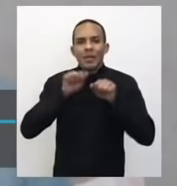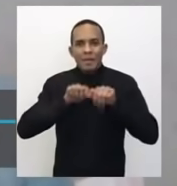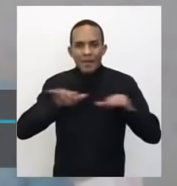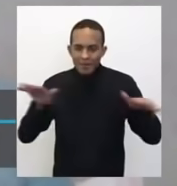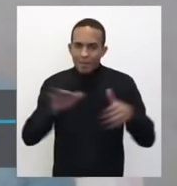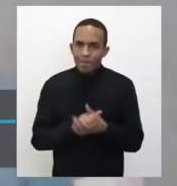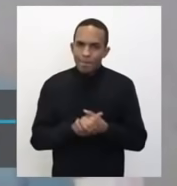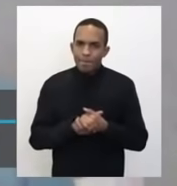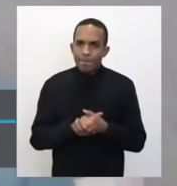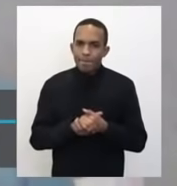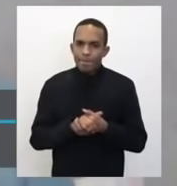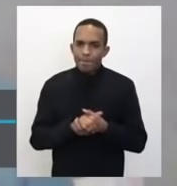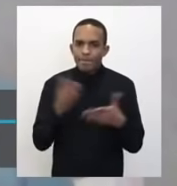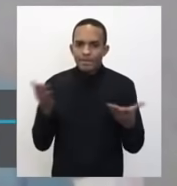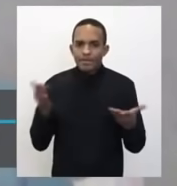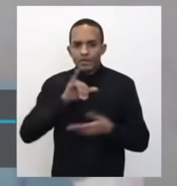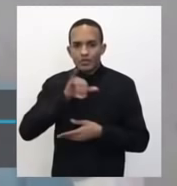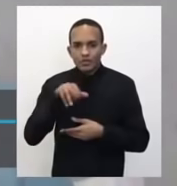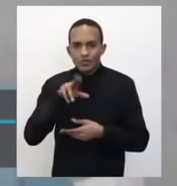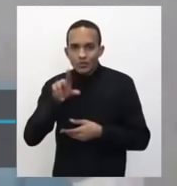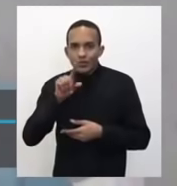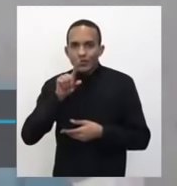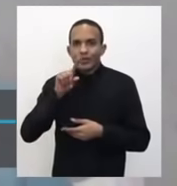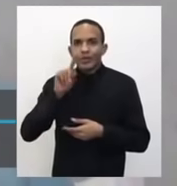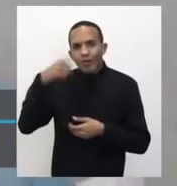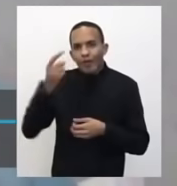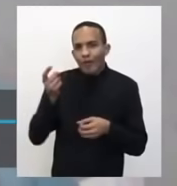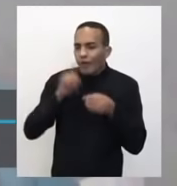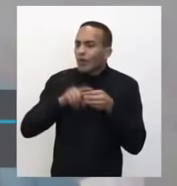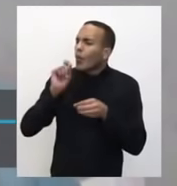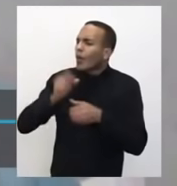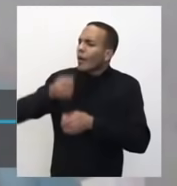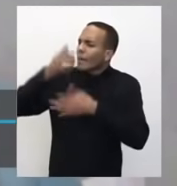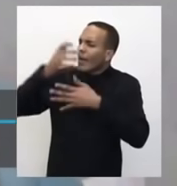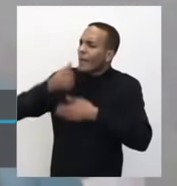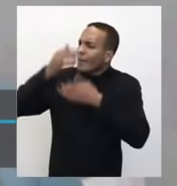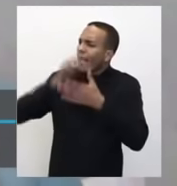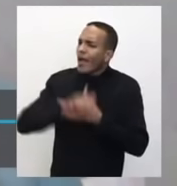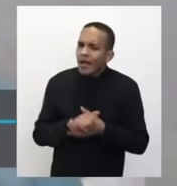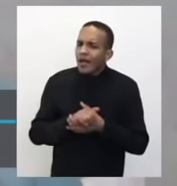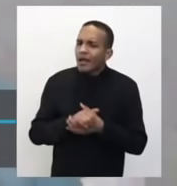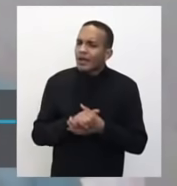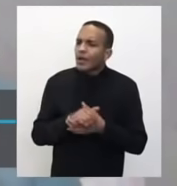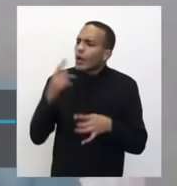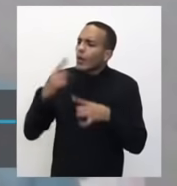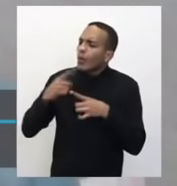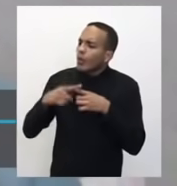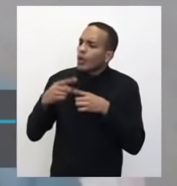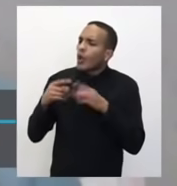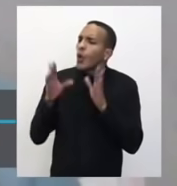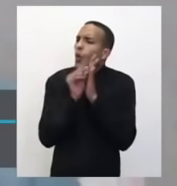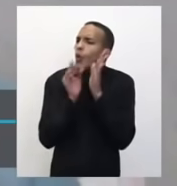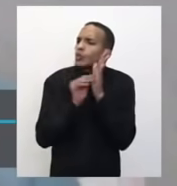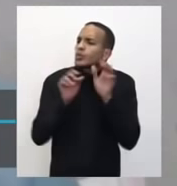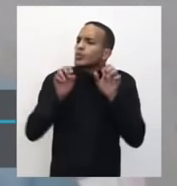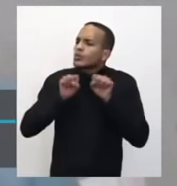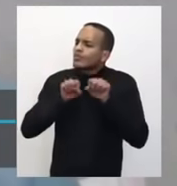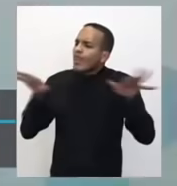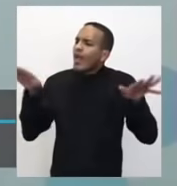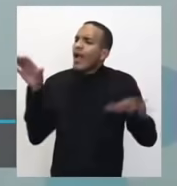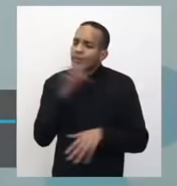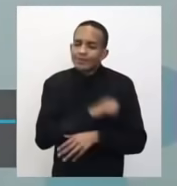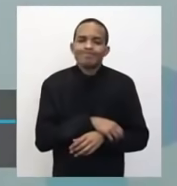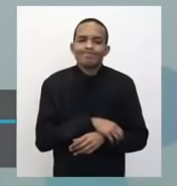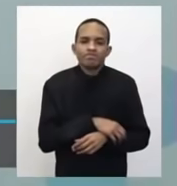mensagem. E aí, Ju, eu volto com você para saber o que eles disseram no chat sobre por que um conteúdo se torna viral.